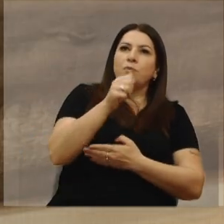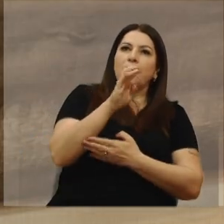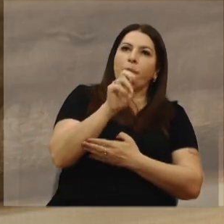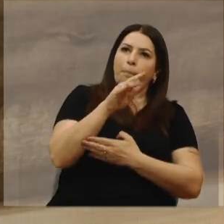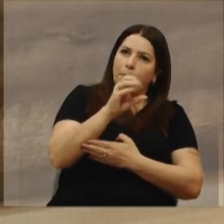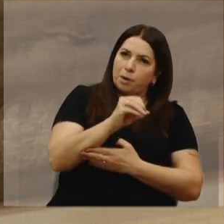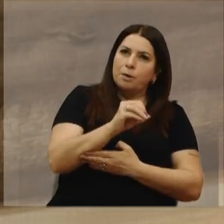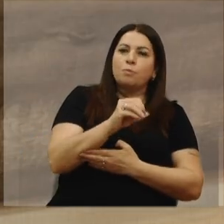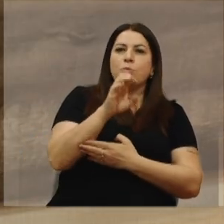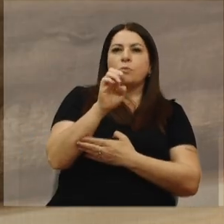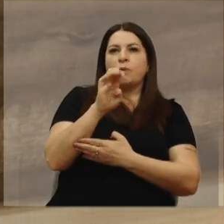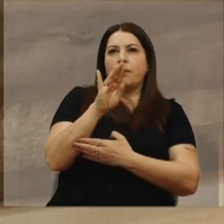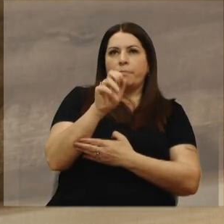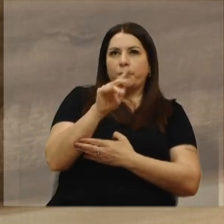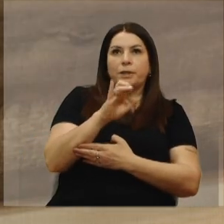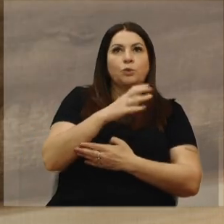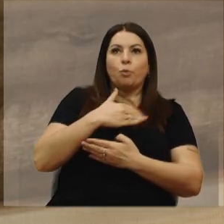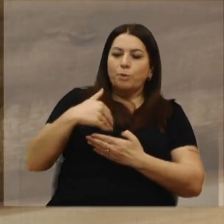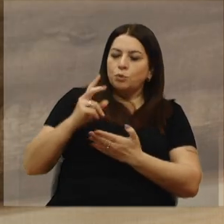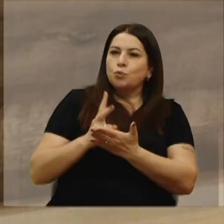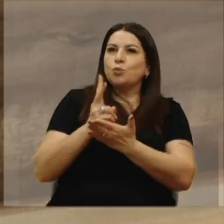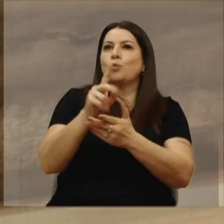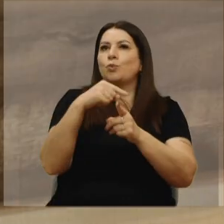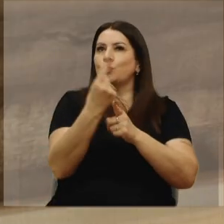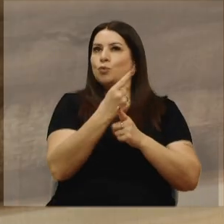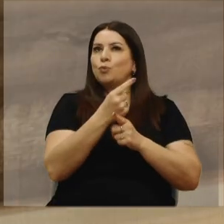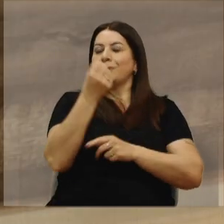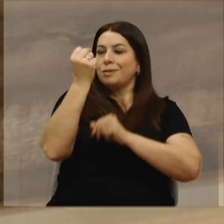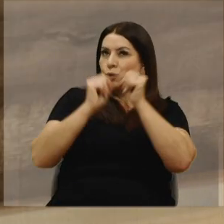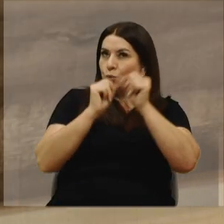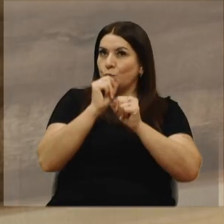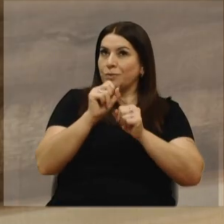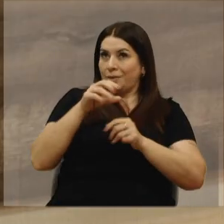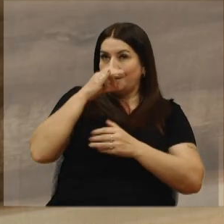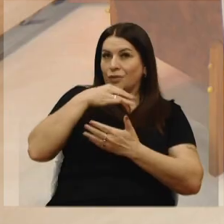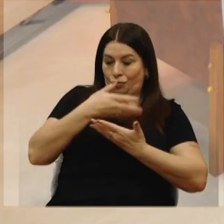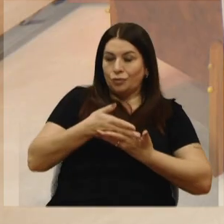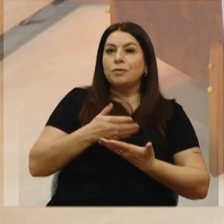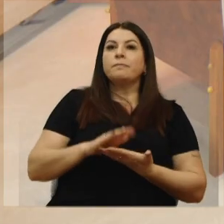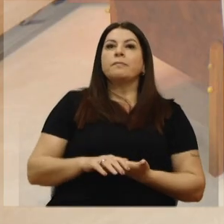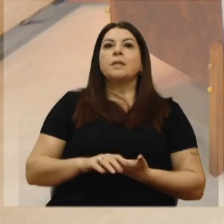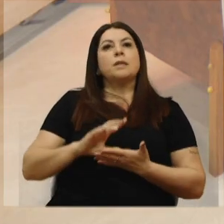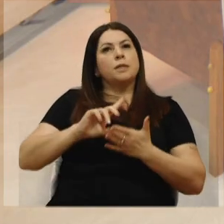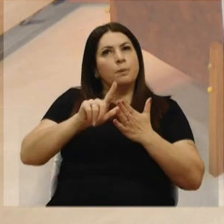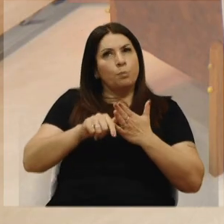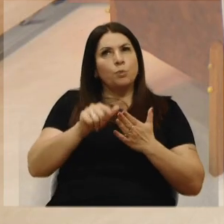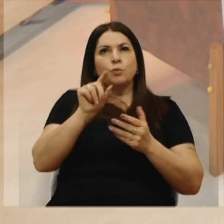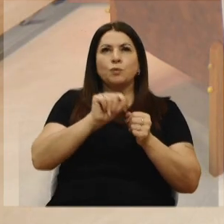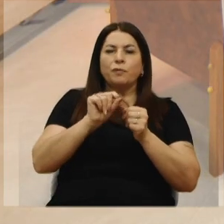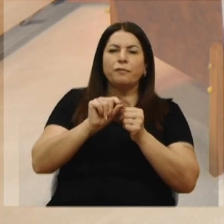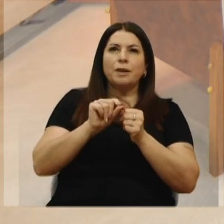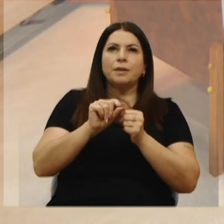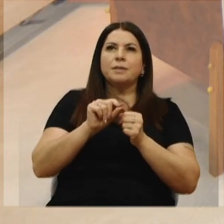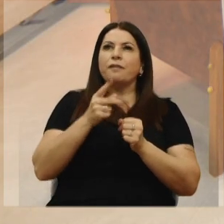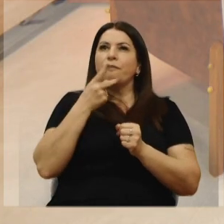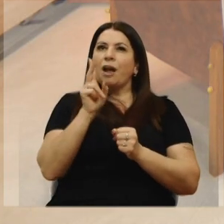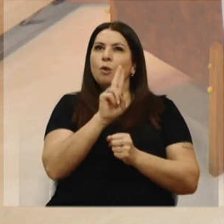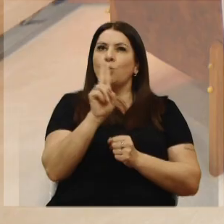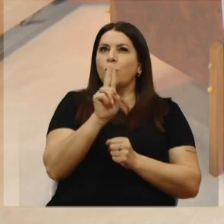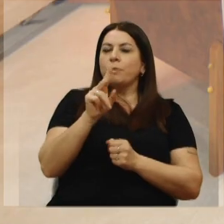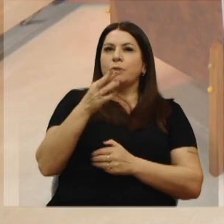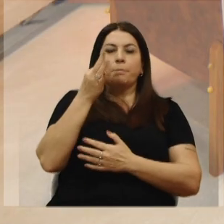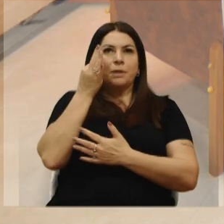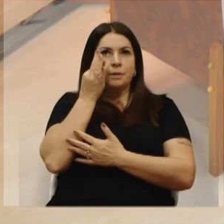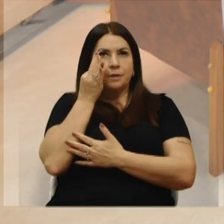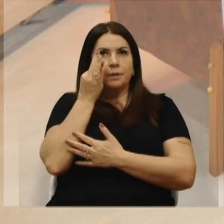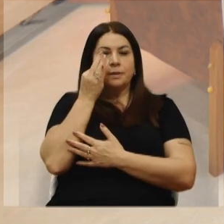filho, Abramo Eberle, seria o grande baluarte, digamos assim, da indústria em Caxias do Sul. Sim. E depois tu fazes menções